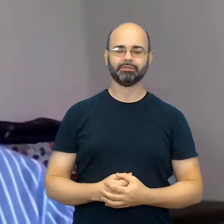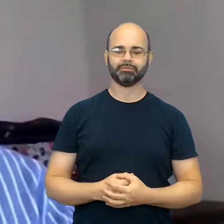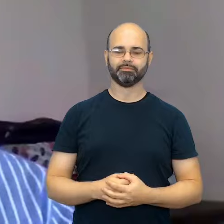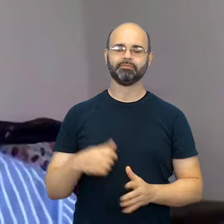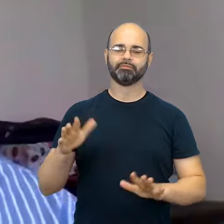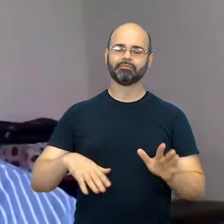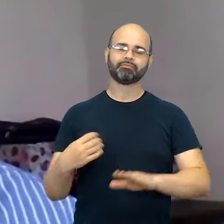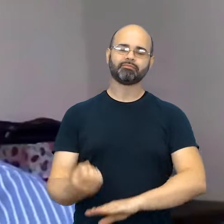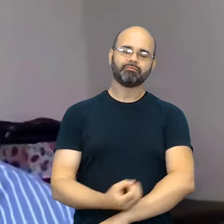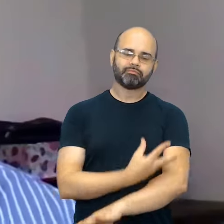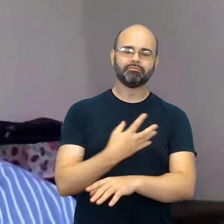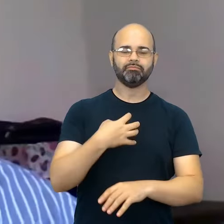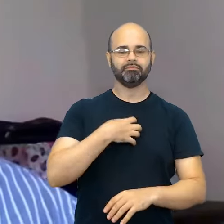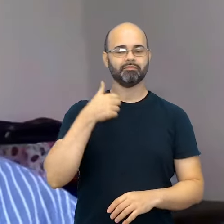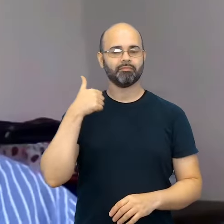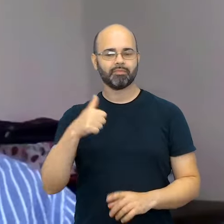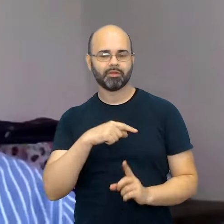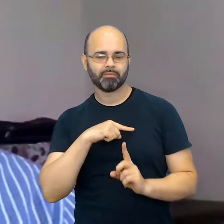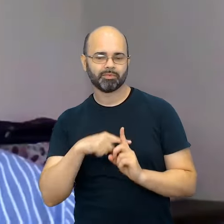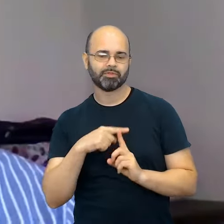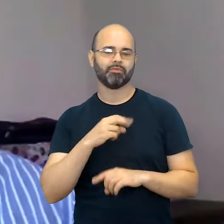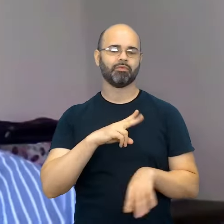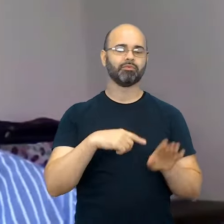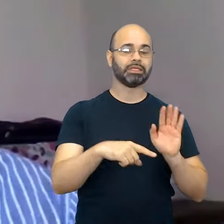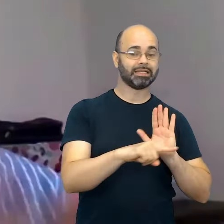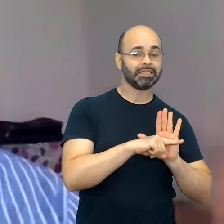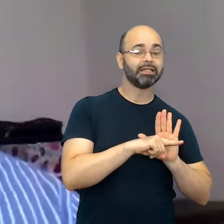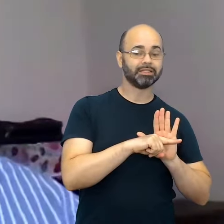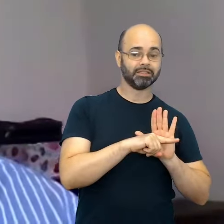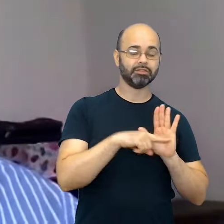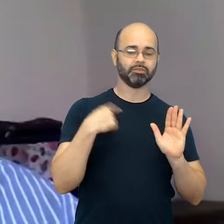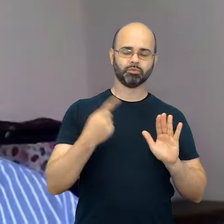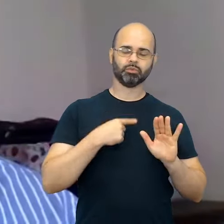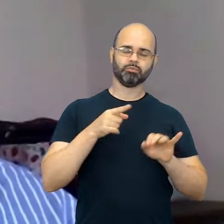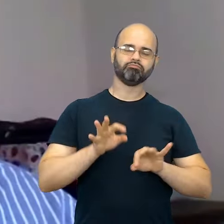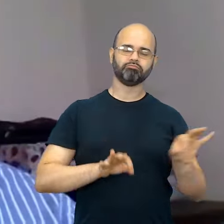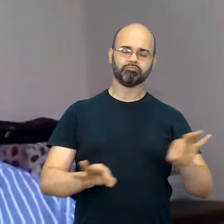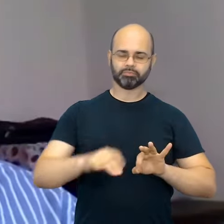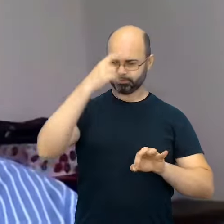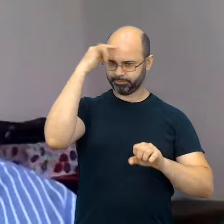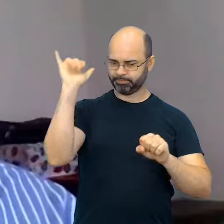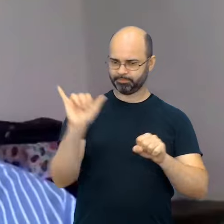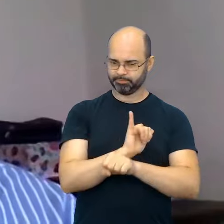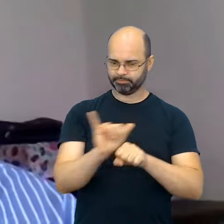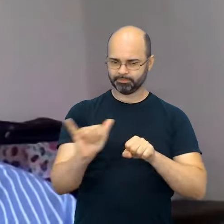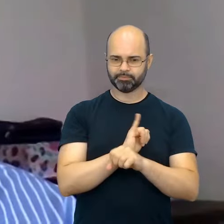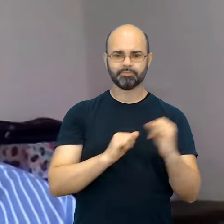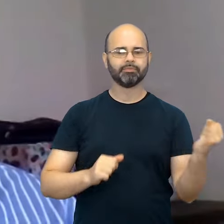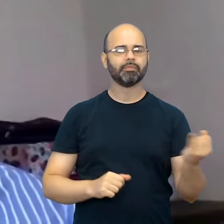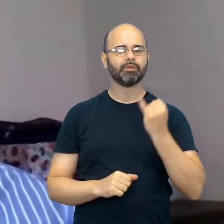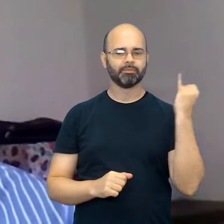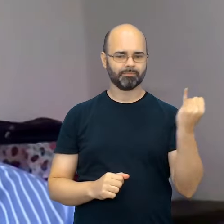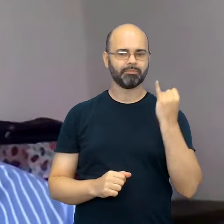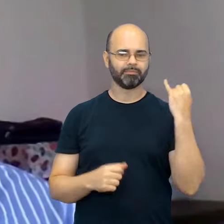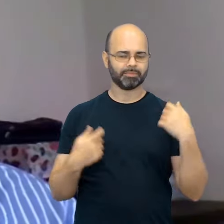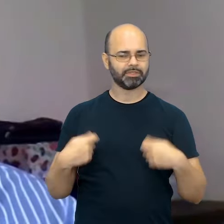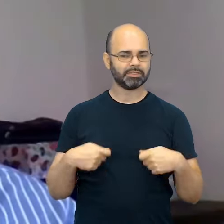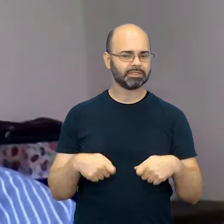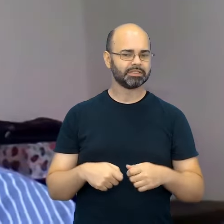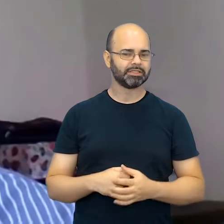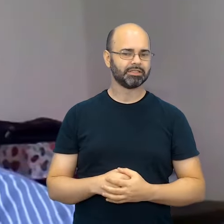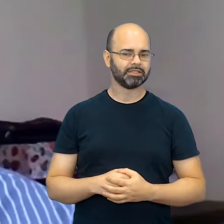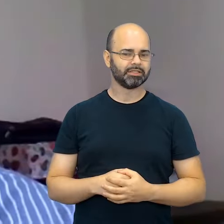emoções positivas ou negativas, a gente ter artifícios e pensar em estratégias para que